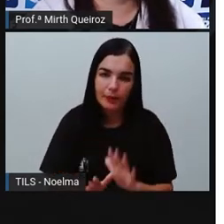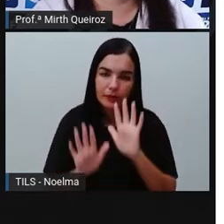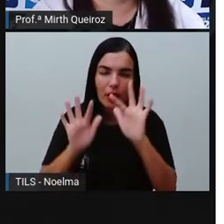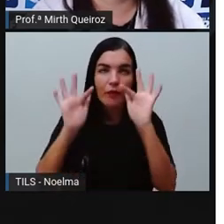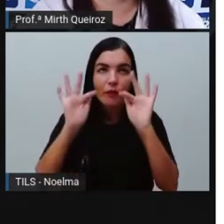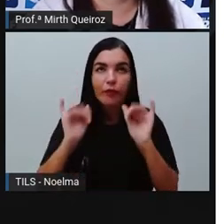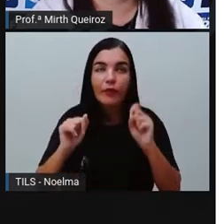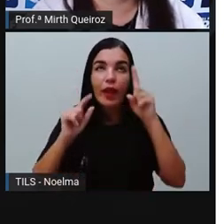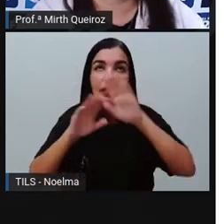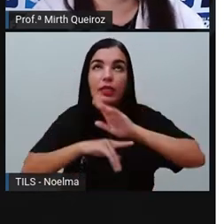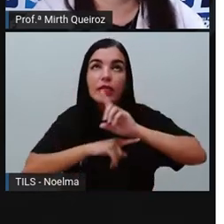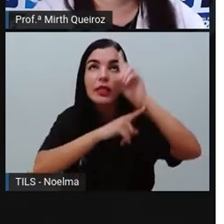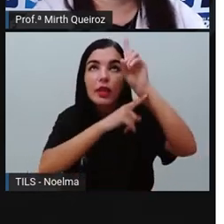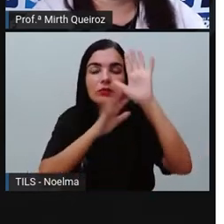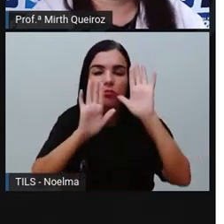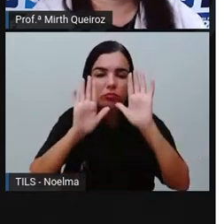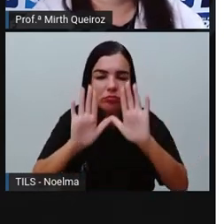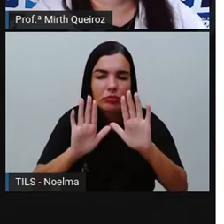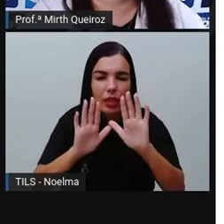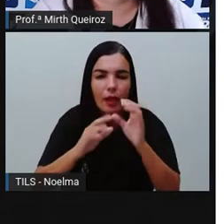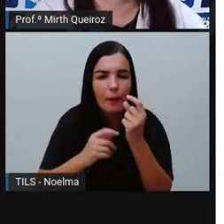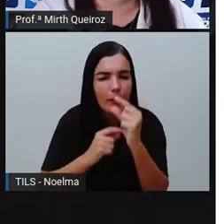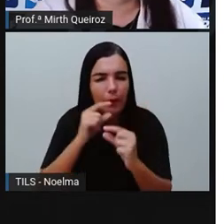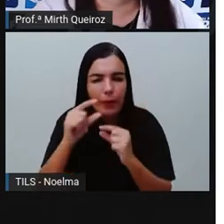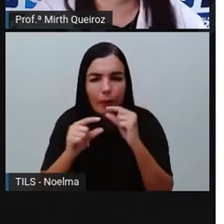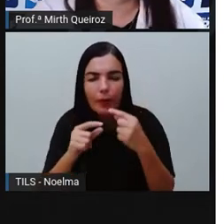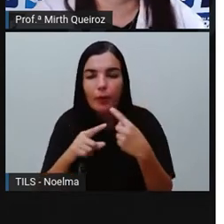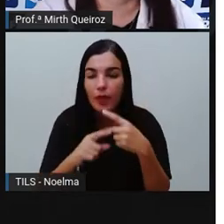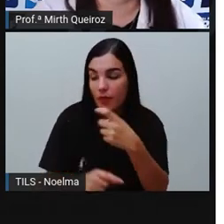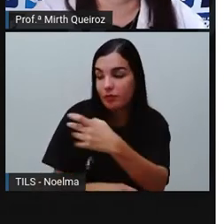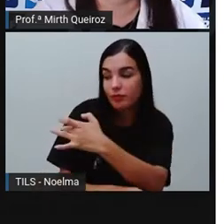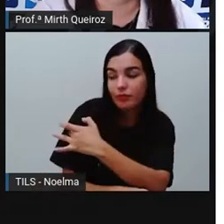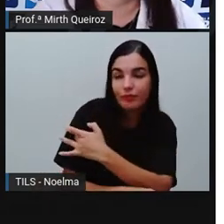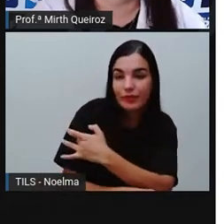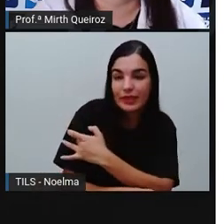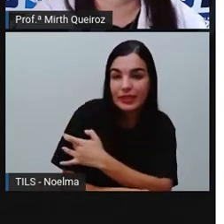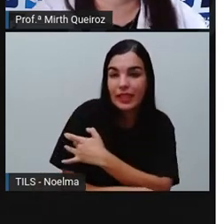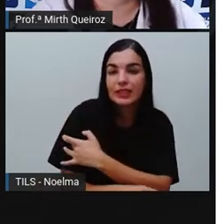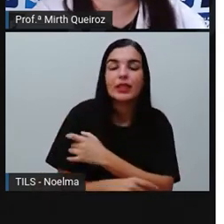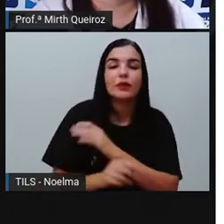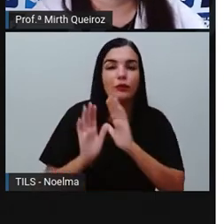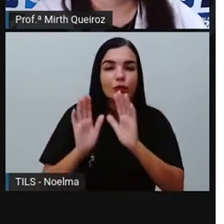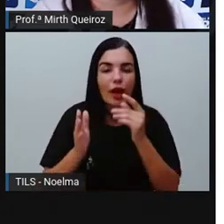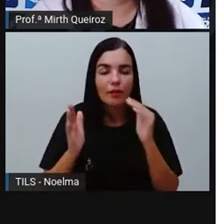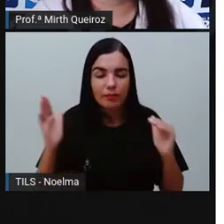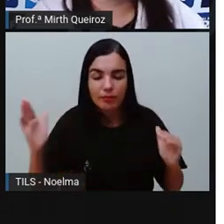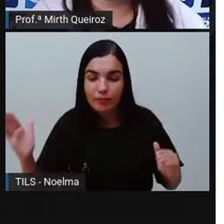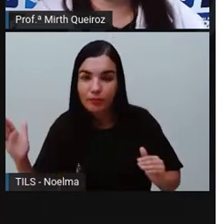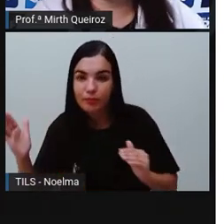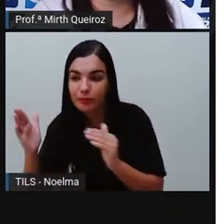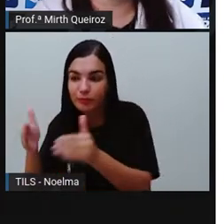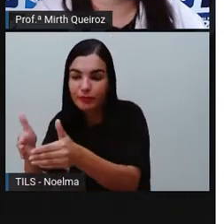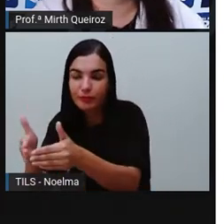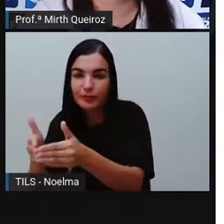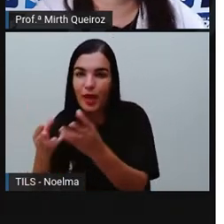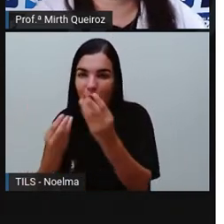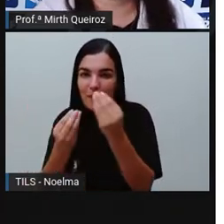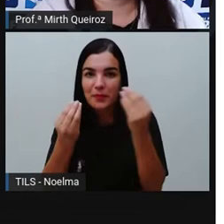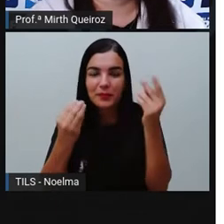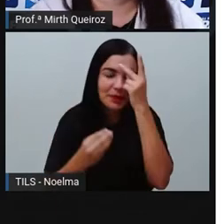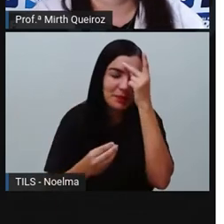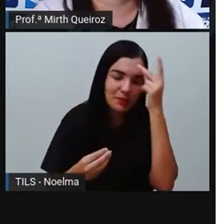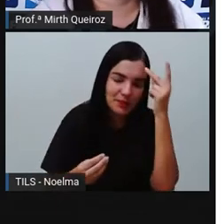vai melhorando aí aos pouquinhos, devido à vacinação, que já está atingindo muitas pessoas, né?